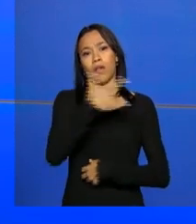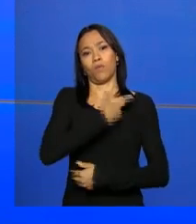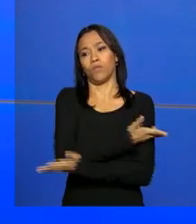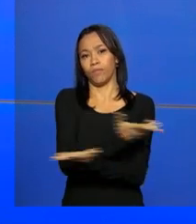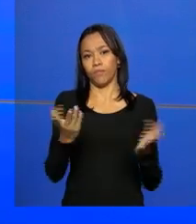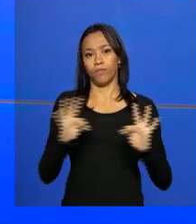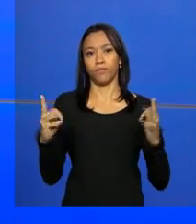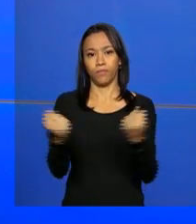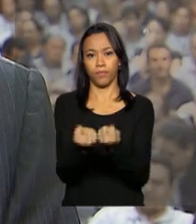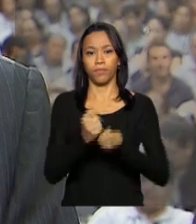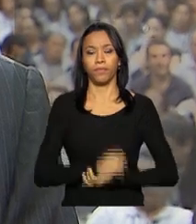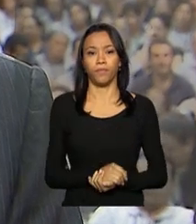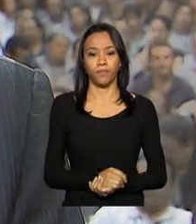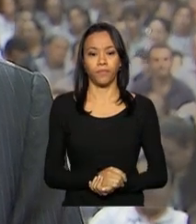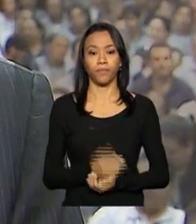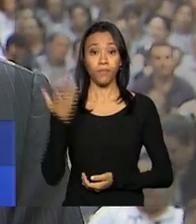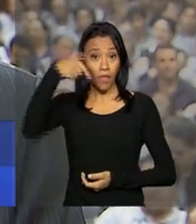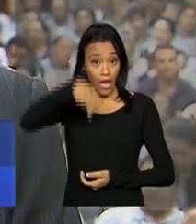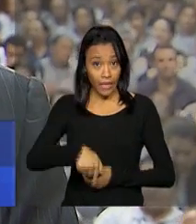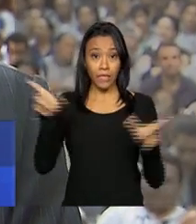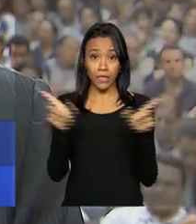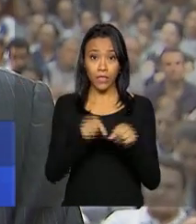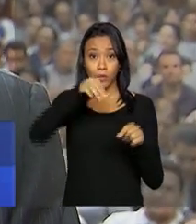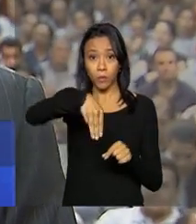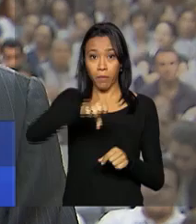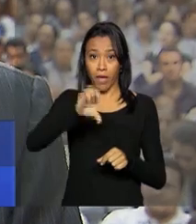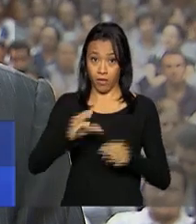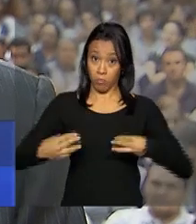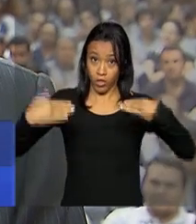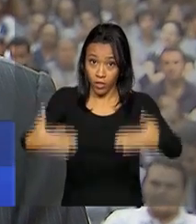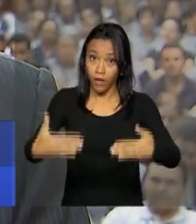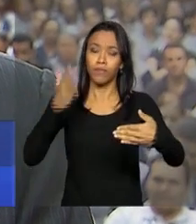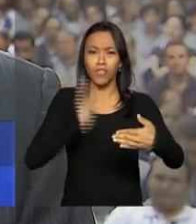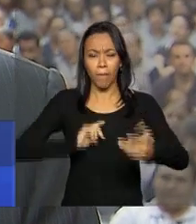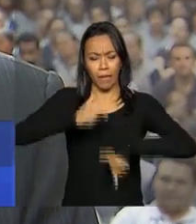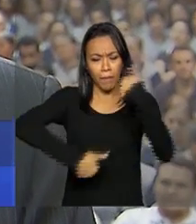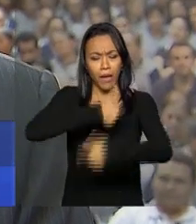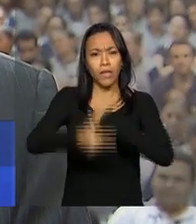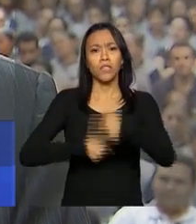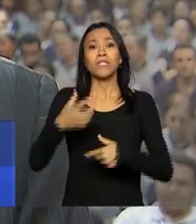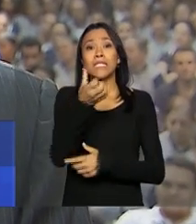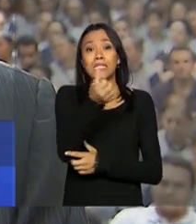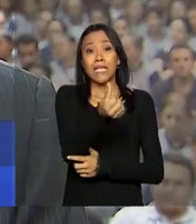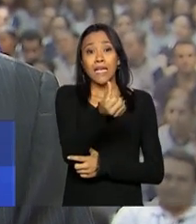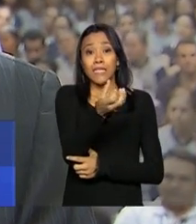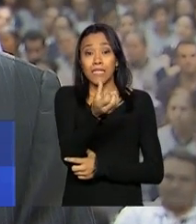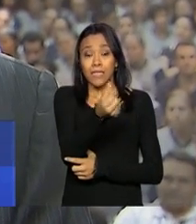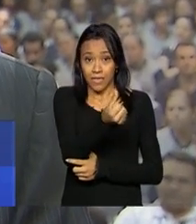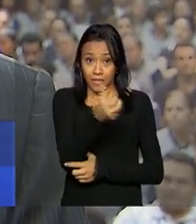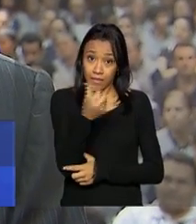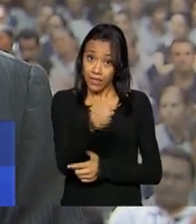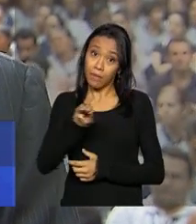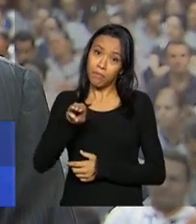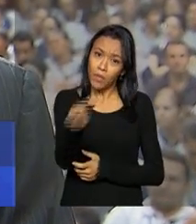brasileiro aqui no mec nós estamos trabalhando incansavelmente para atingir os 60 milhões de estudantes professores